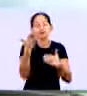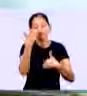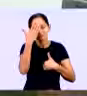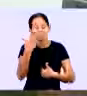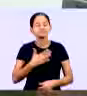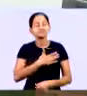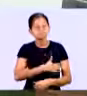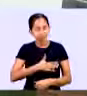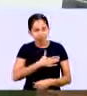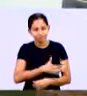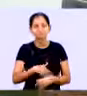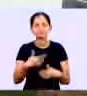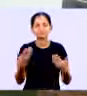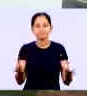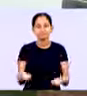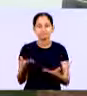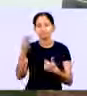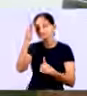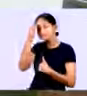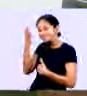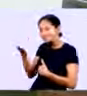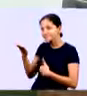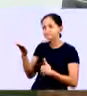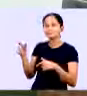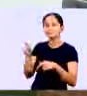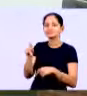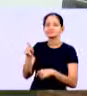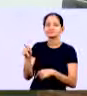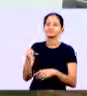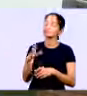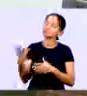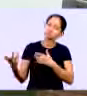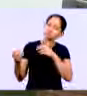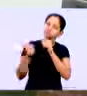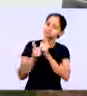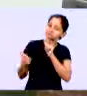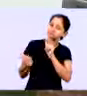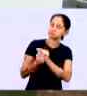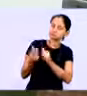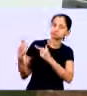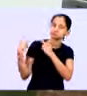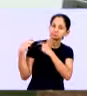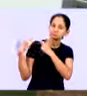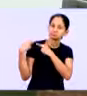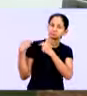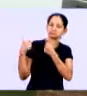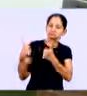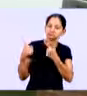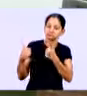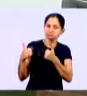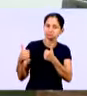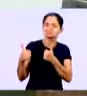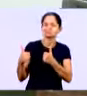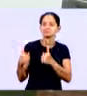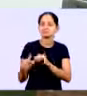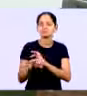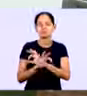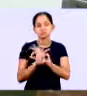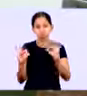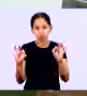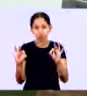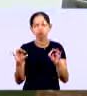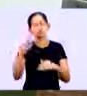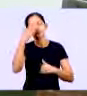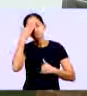de agradecer ao professor Gilberto, que foi um senhor companheiro, muito responsável por tudo que a gente está fazendo aqui, né, professor Gilberto?